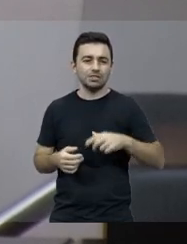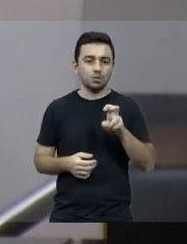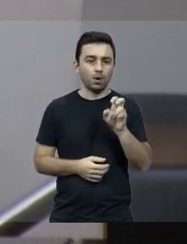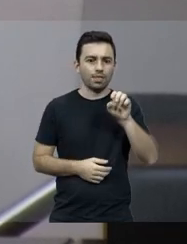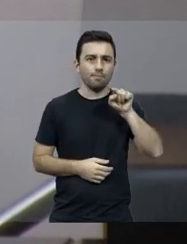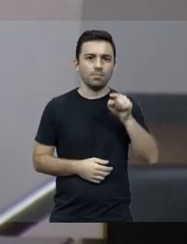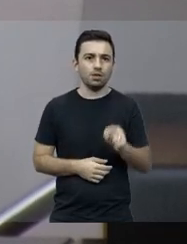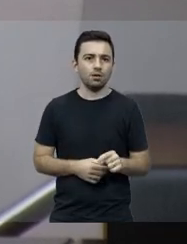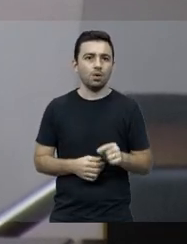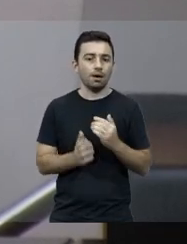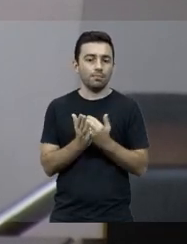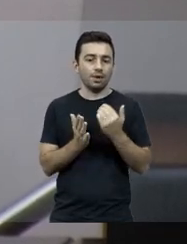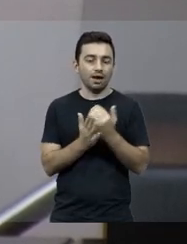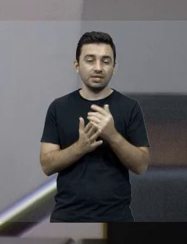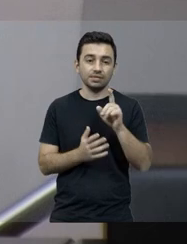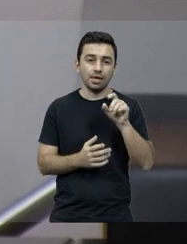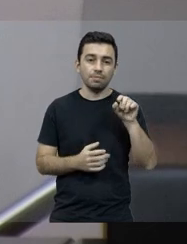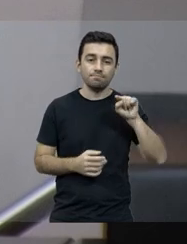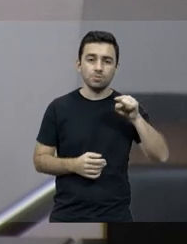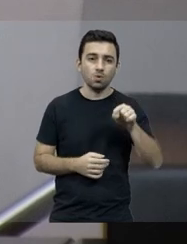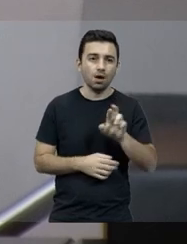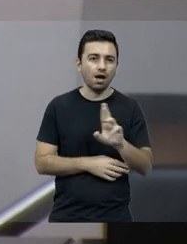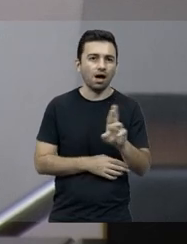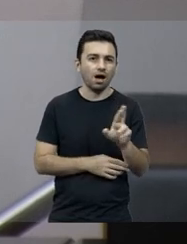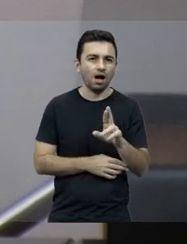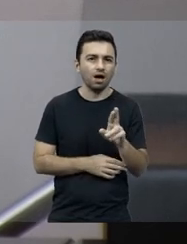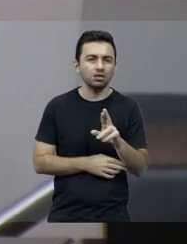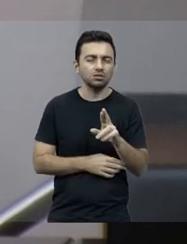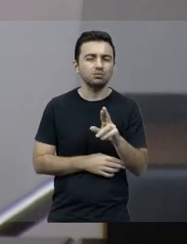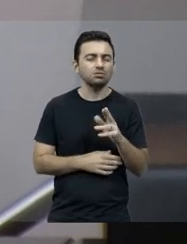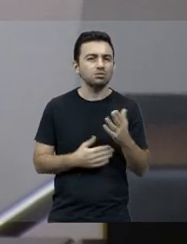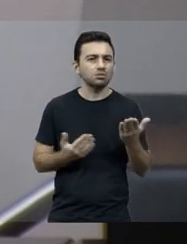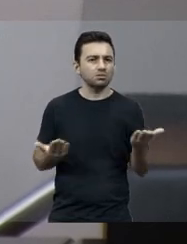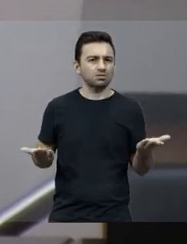mais 100 mil reais em espécie no bolso, infelizmente,